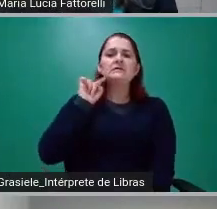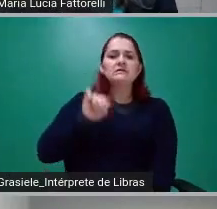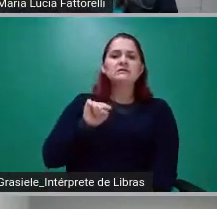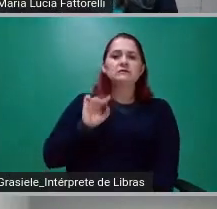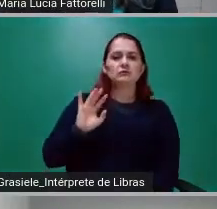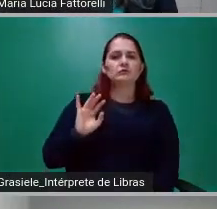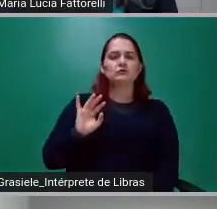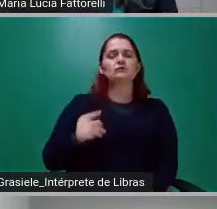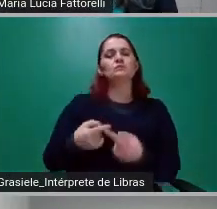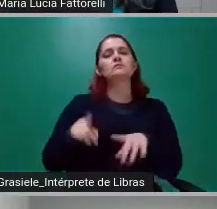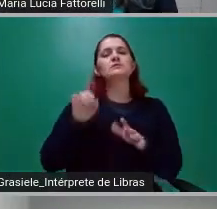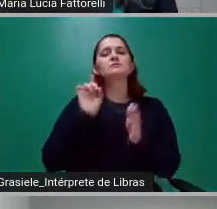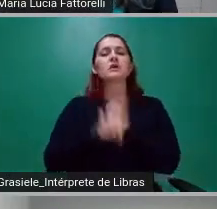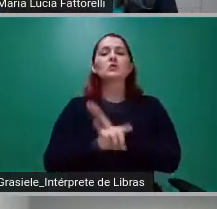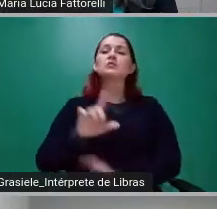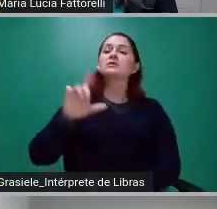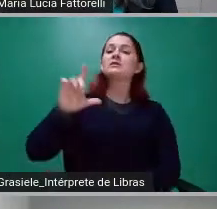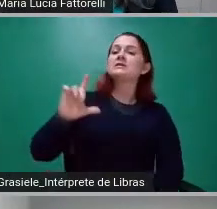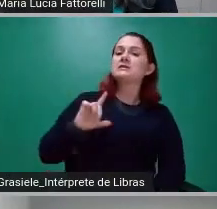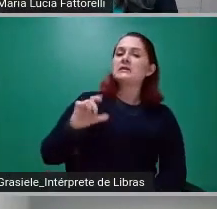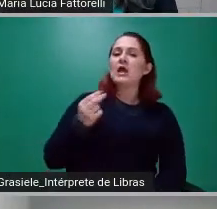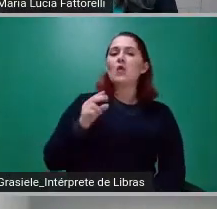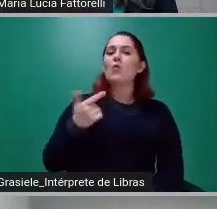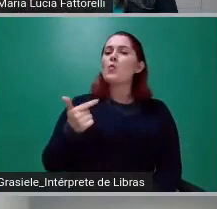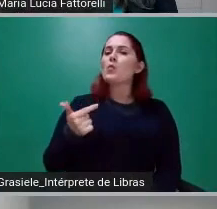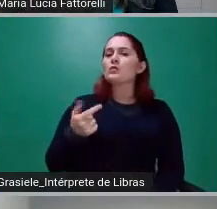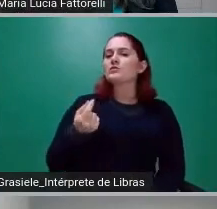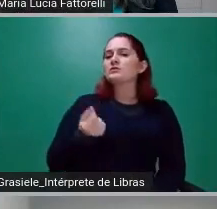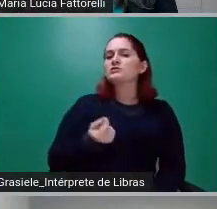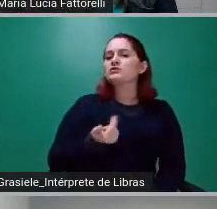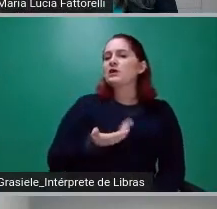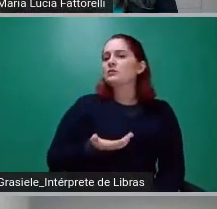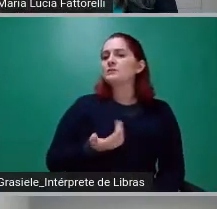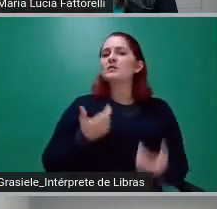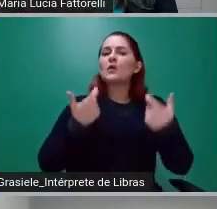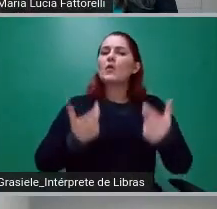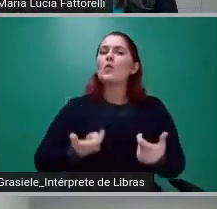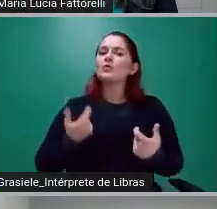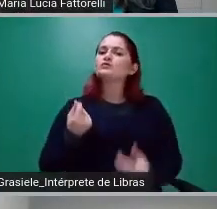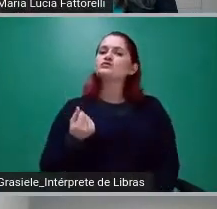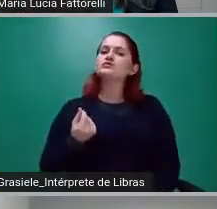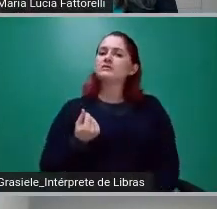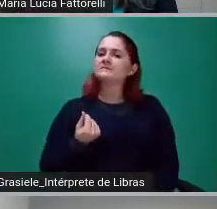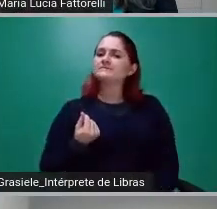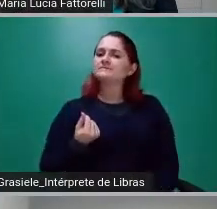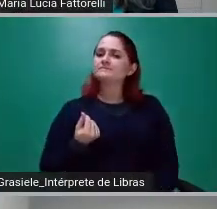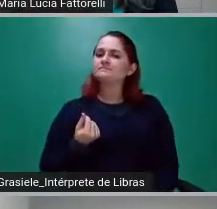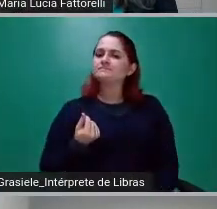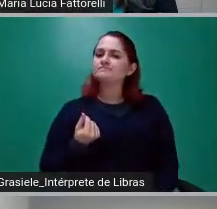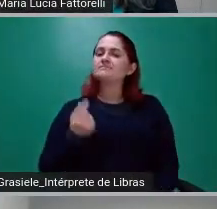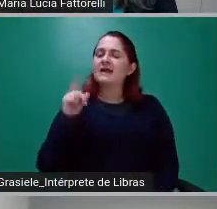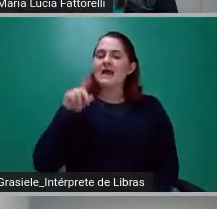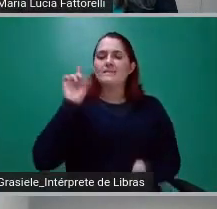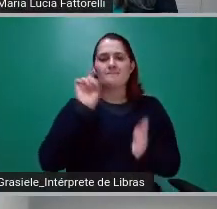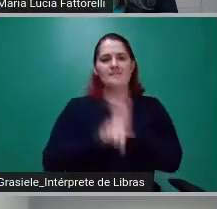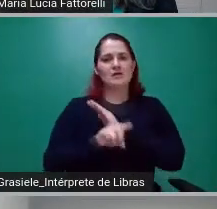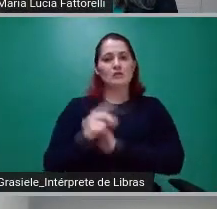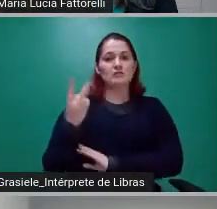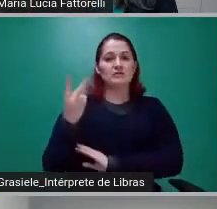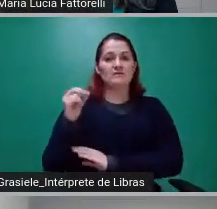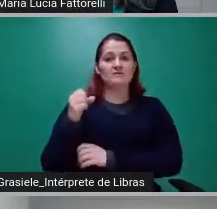há ou não há recursos? Se há, onde eles estão? É a pergunta que há 20 anos